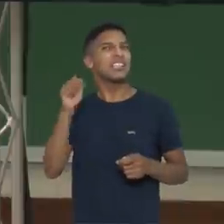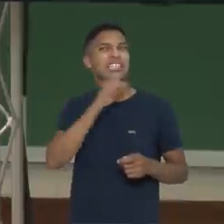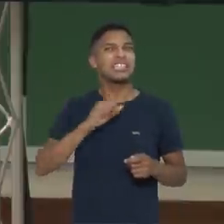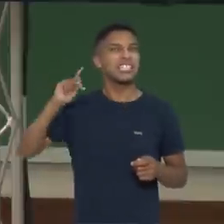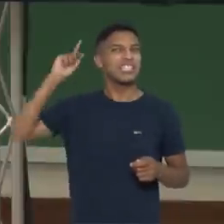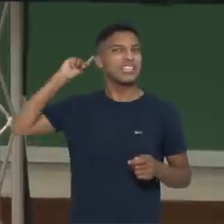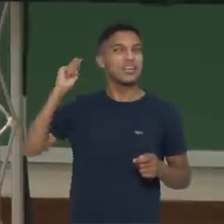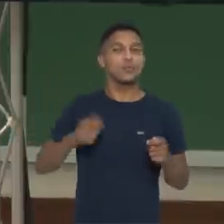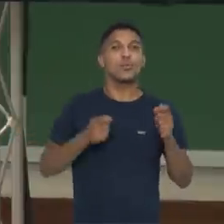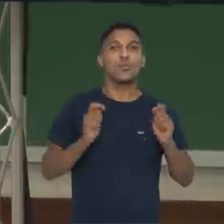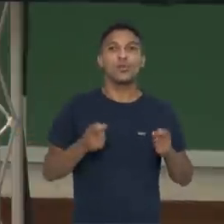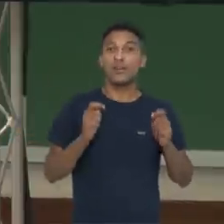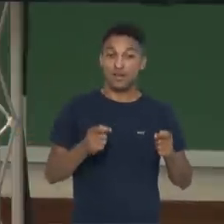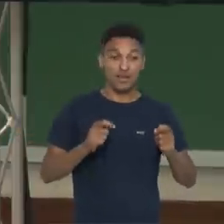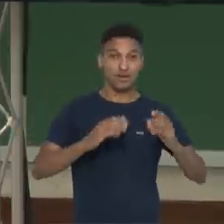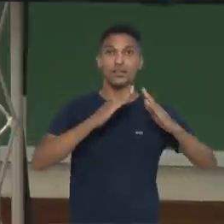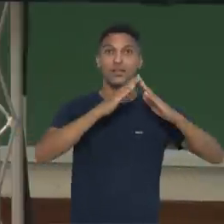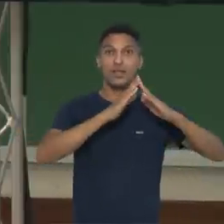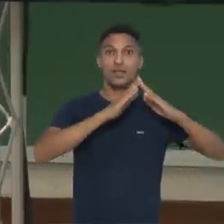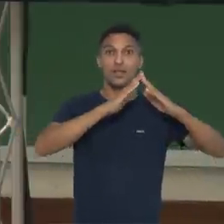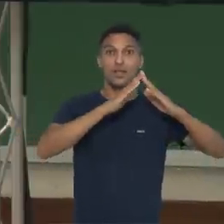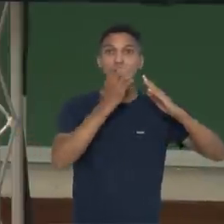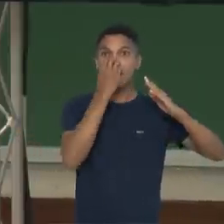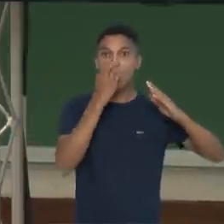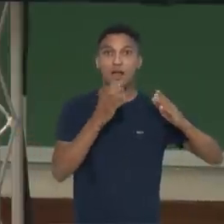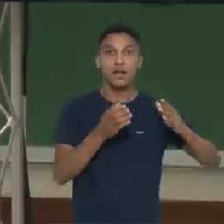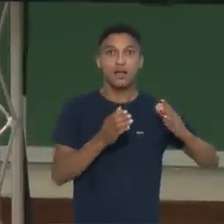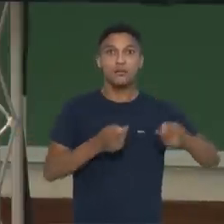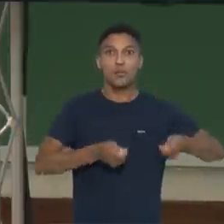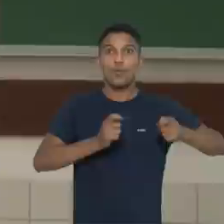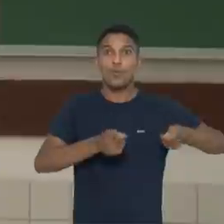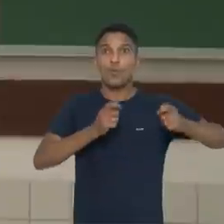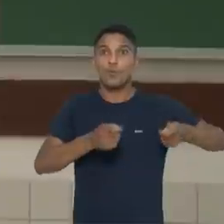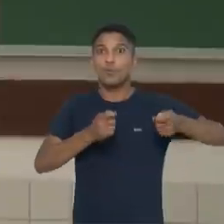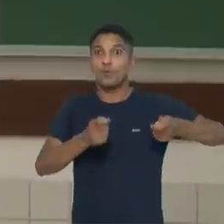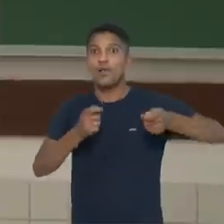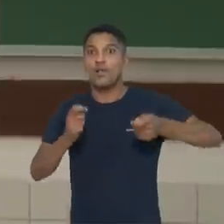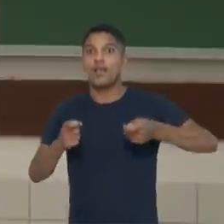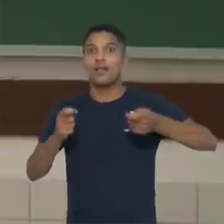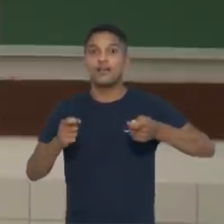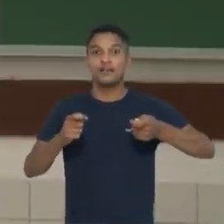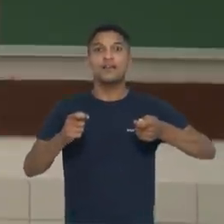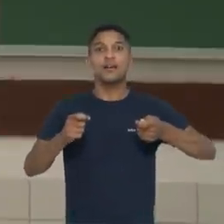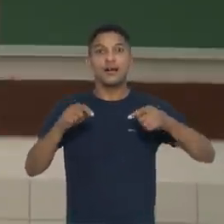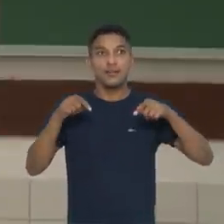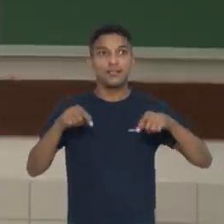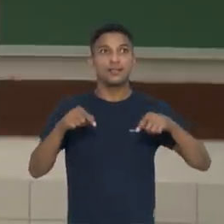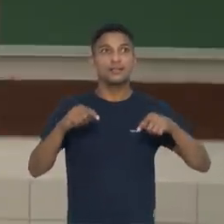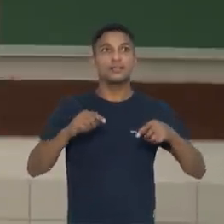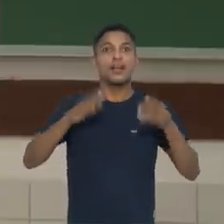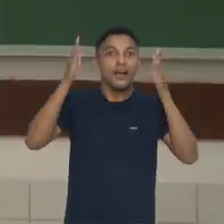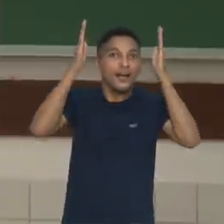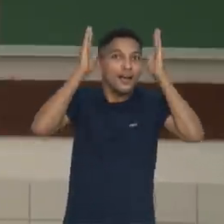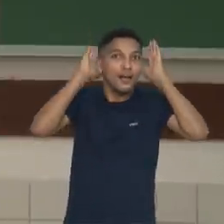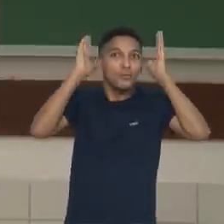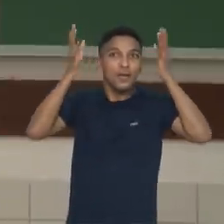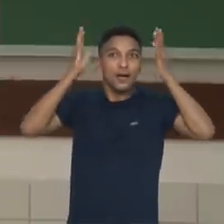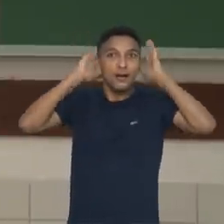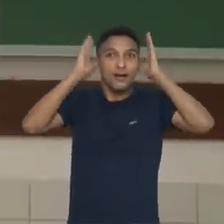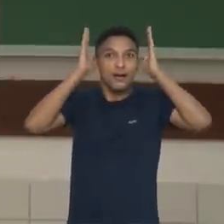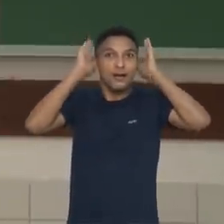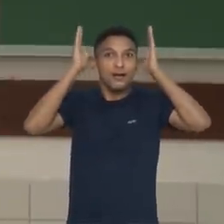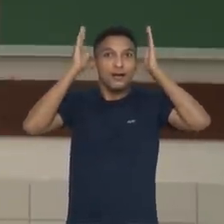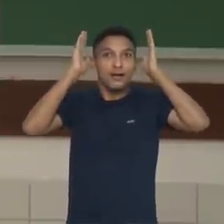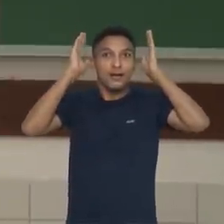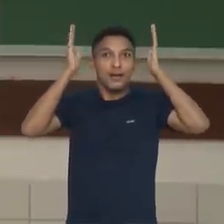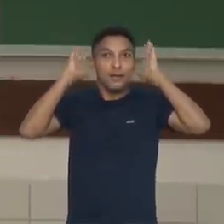suas casas e os palcos das apresentações. E aqui, né, um caminhãozinho, né? Então, esse caminhão é